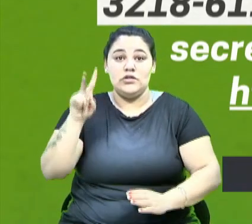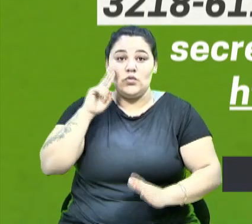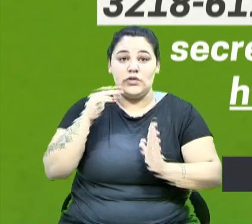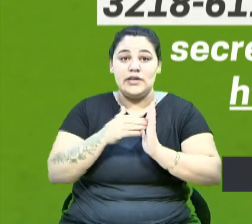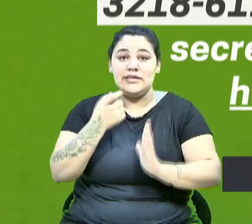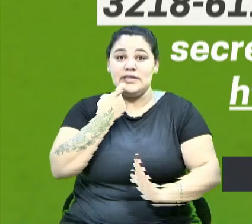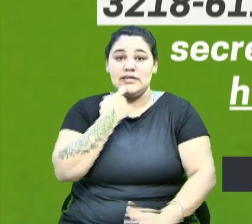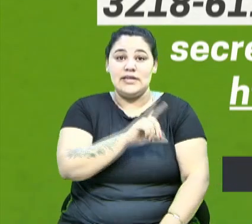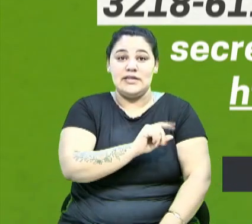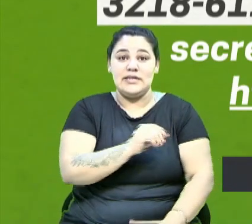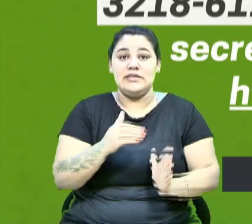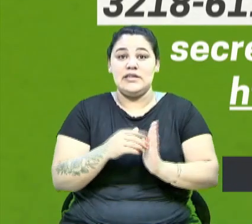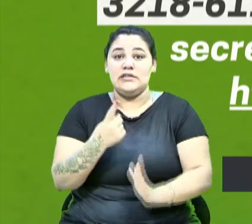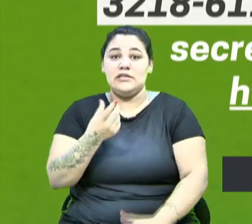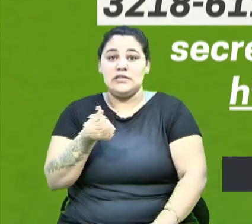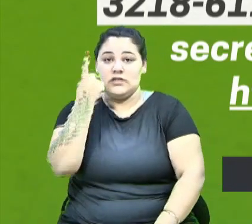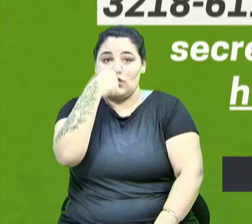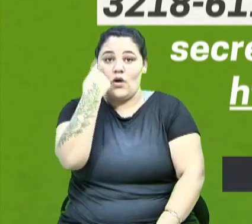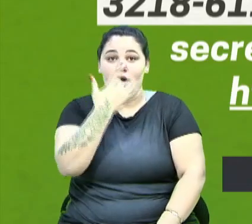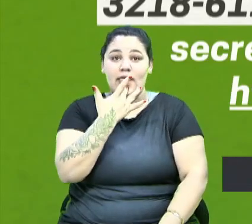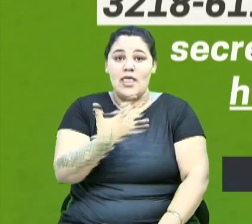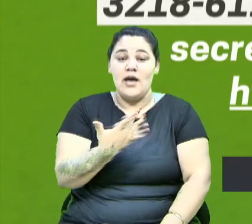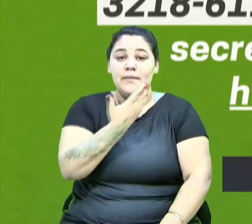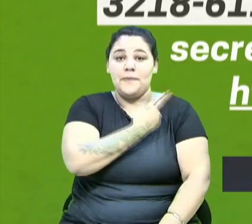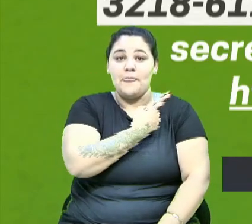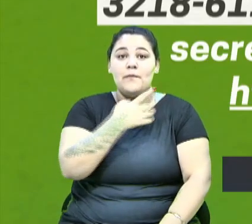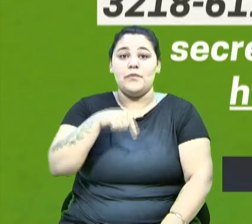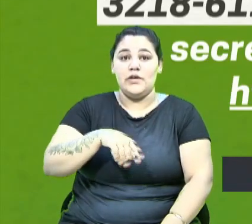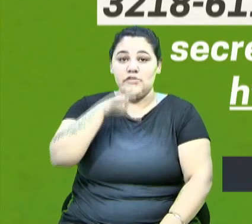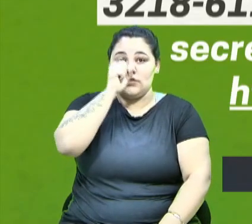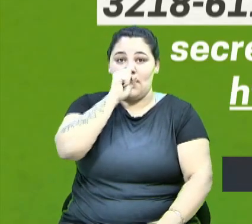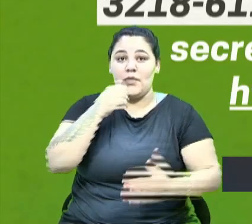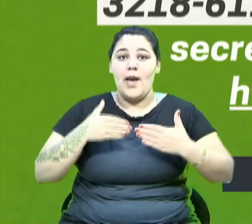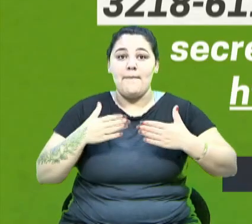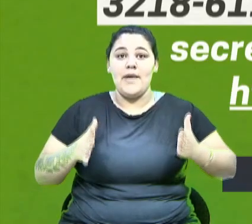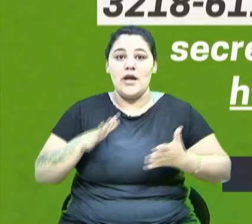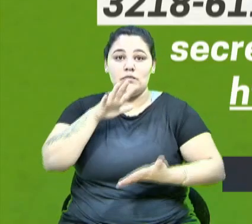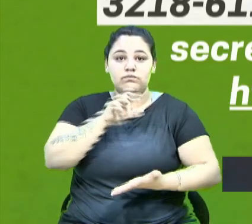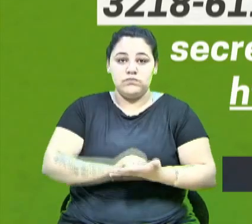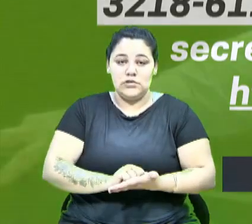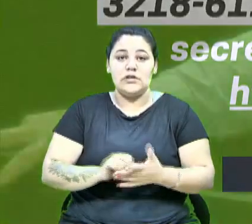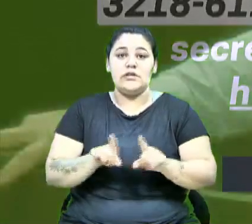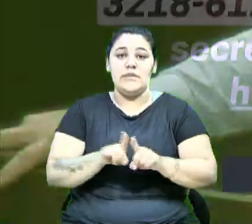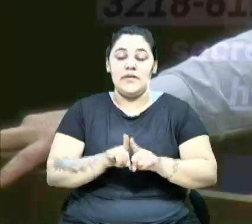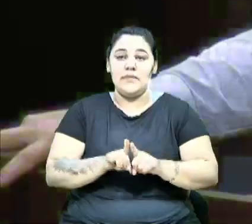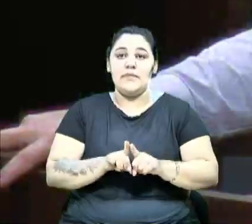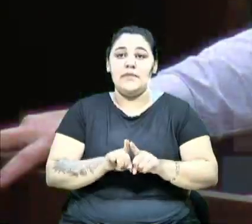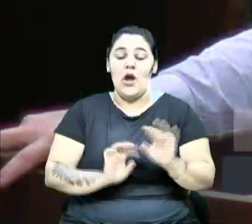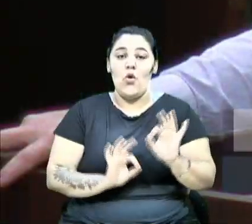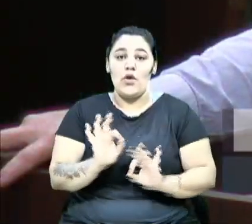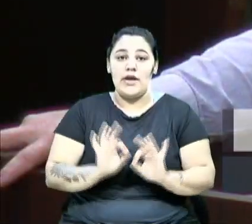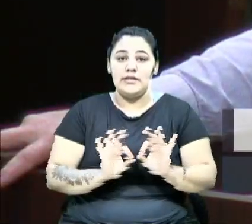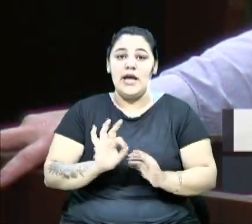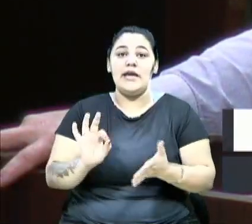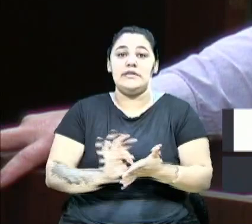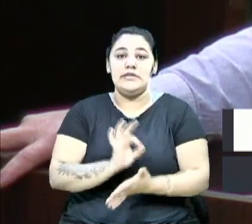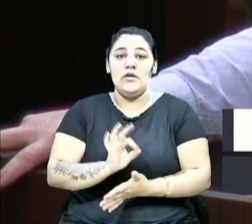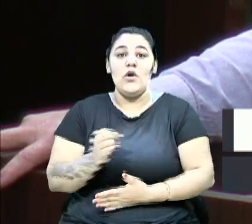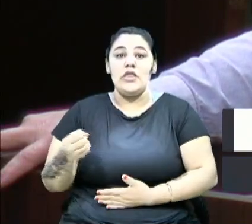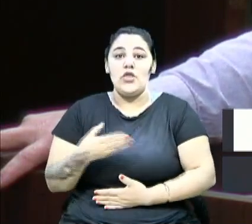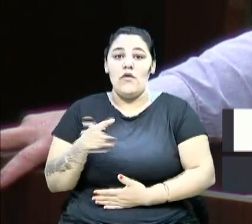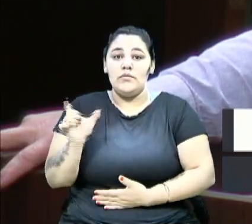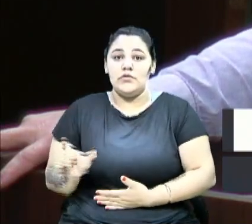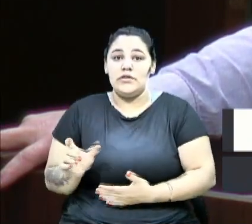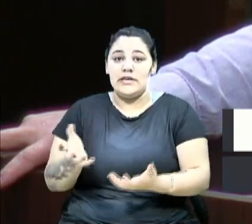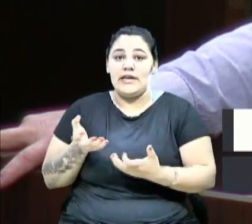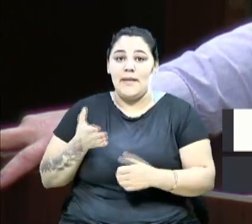16 horas. Então, neste sábado, então, aberto o cadastro para atualização e novos cadastrados,